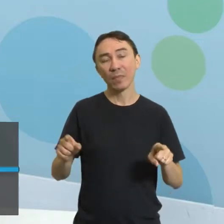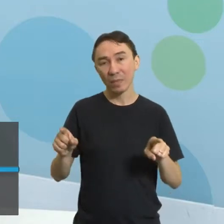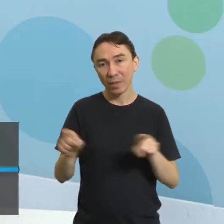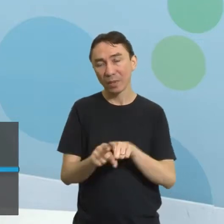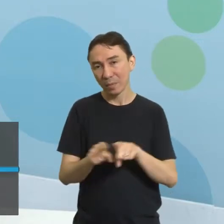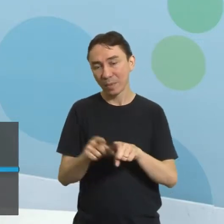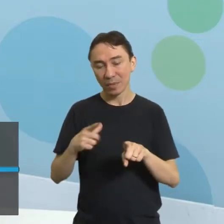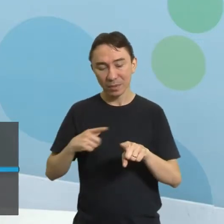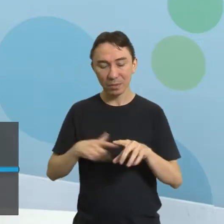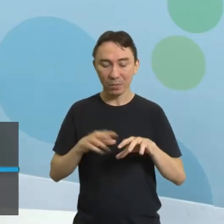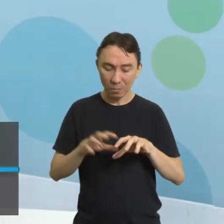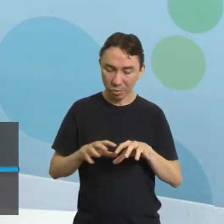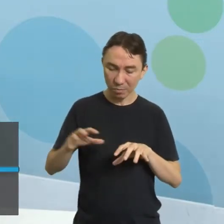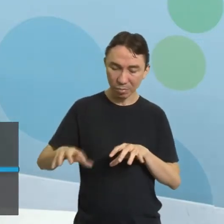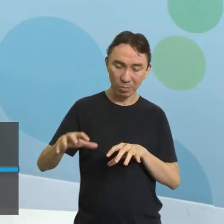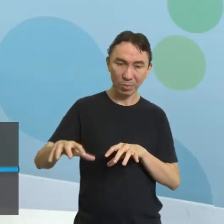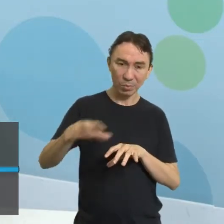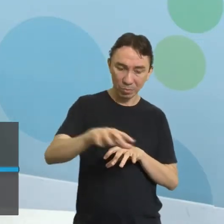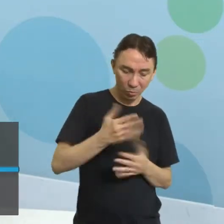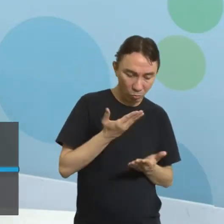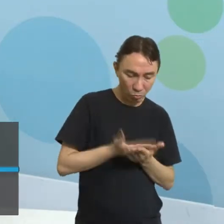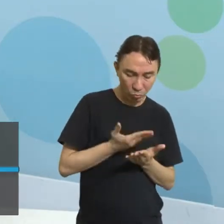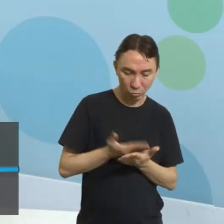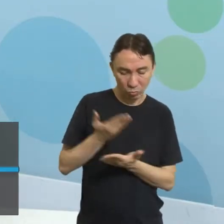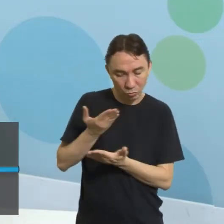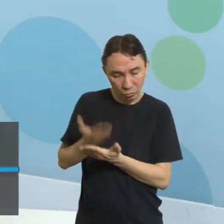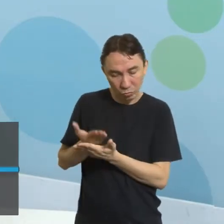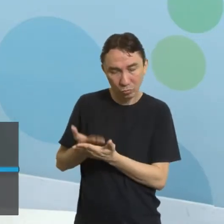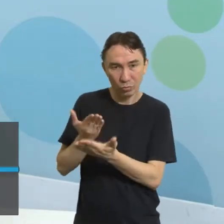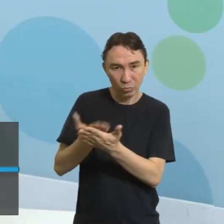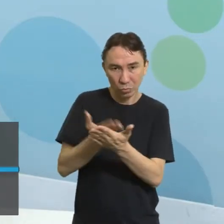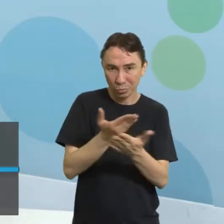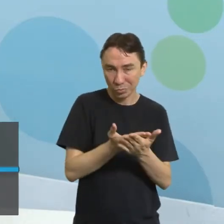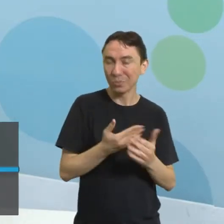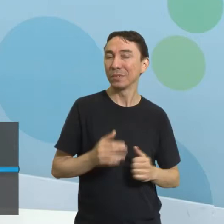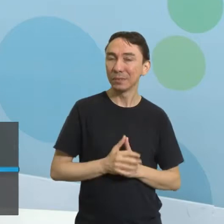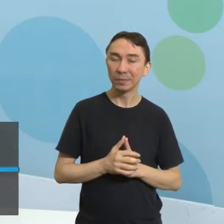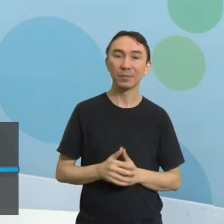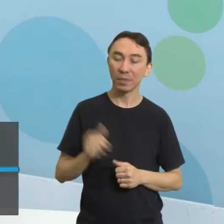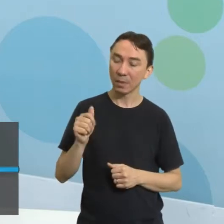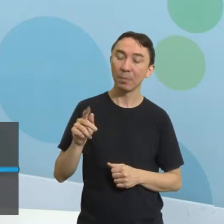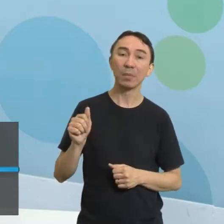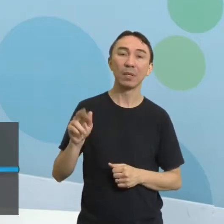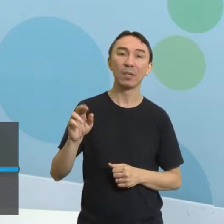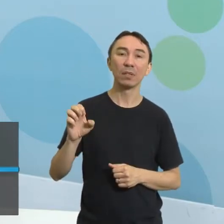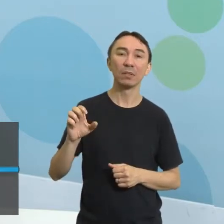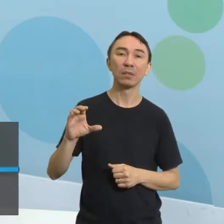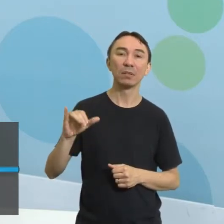rotação por estação. Professor Aparecida,